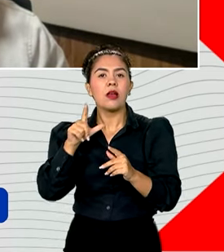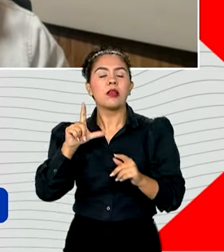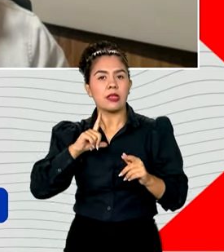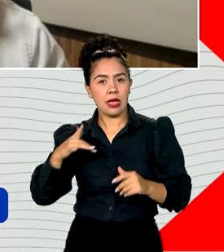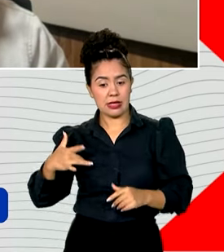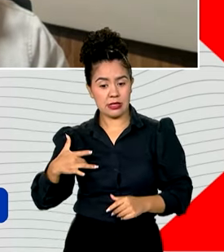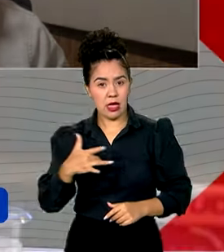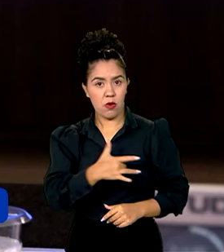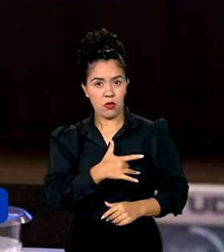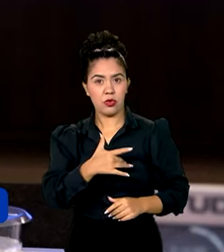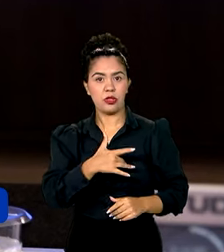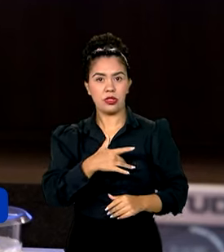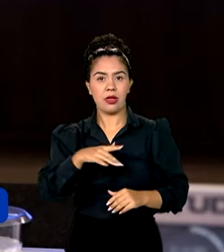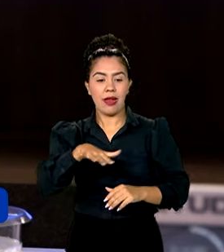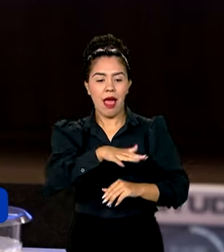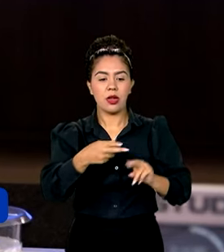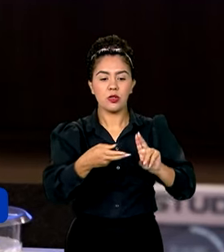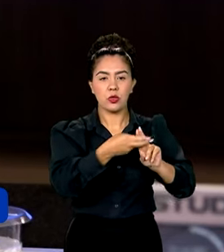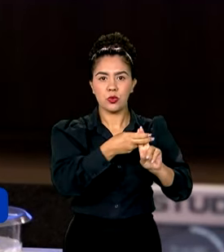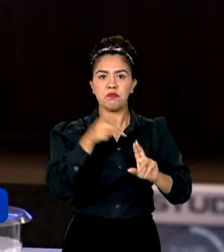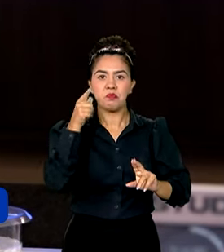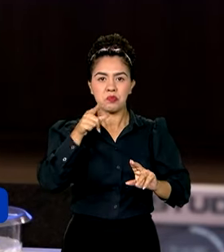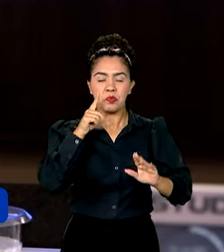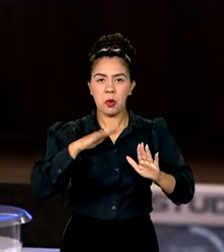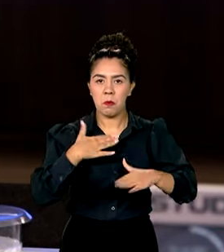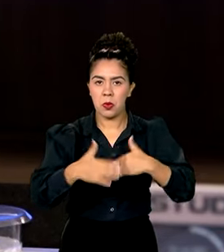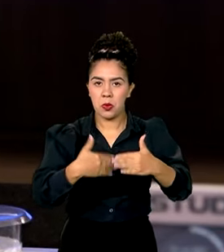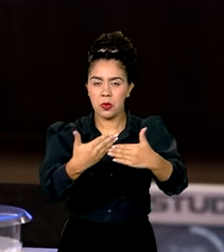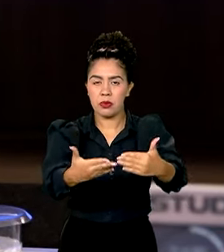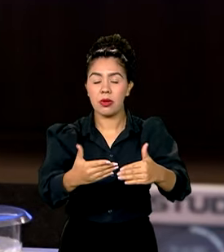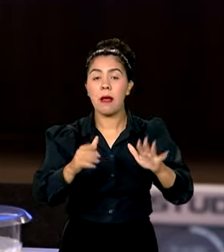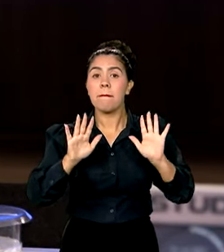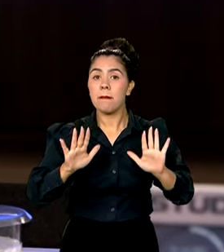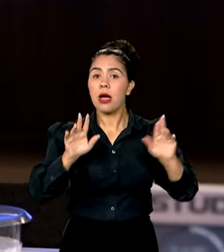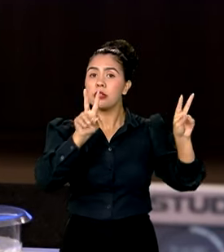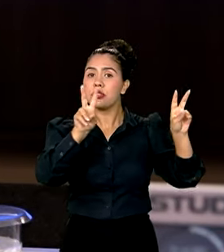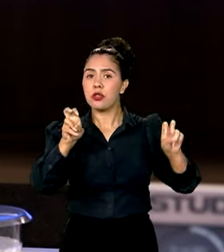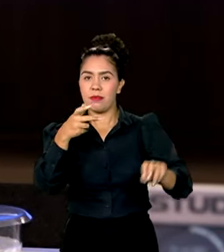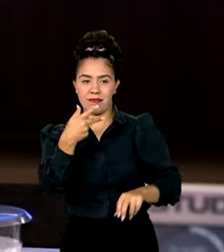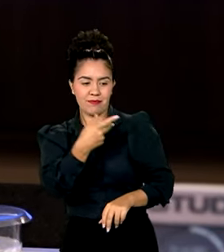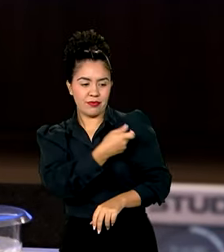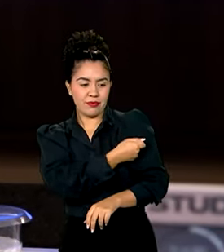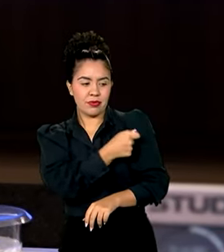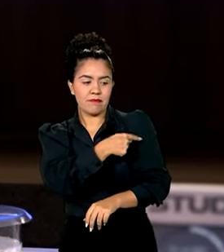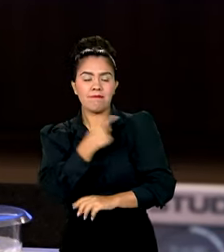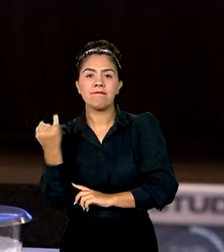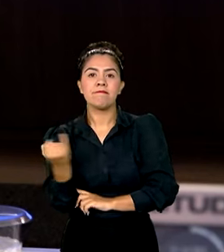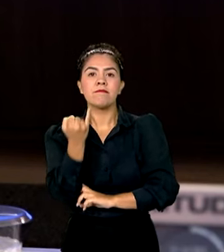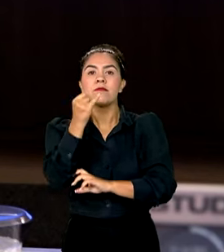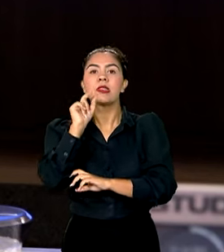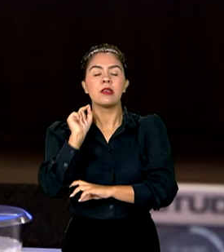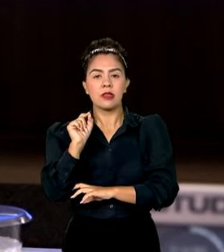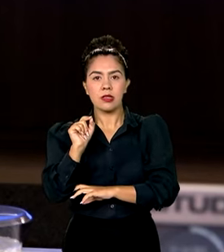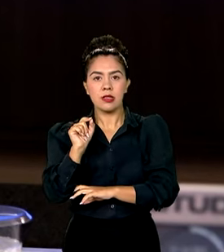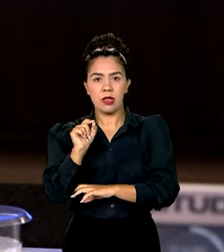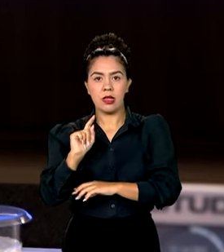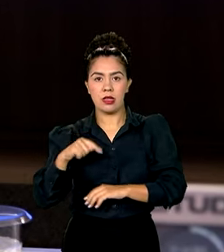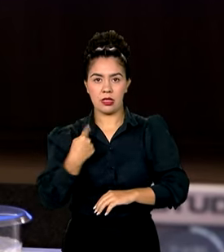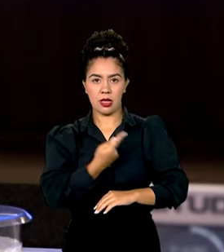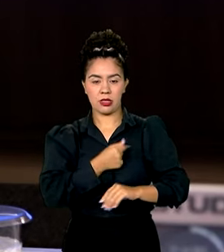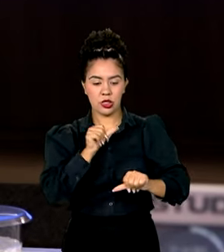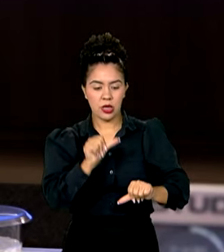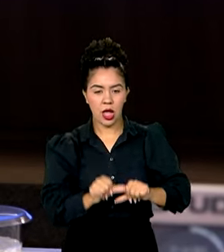vem avançando eh um ponto importantíssimo sobre a vacinação é a renovação da nossa rede de